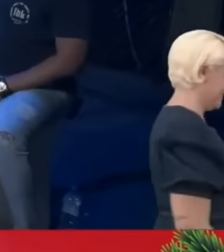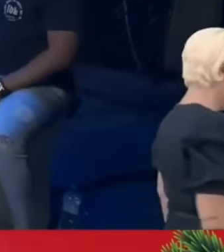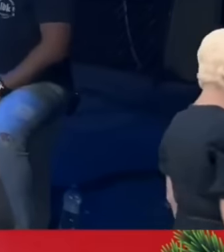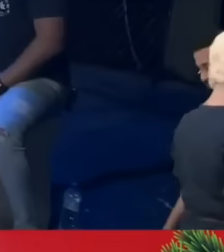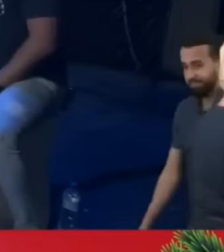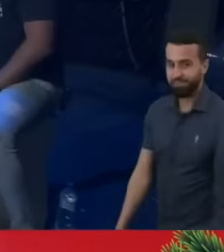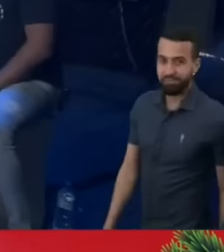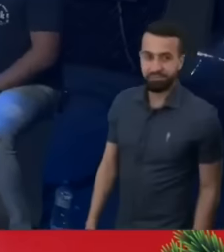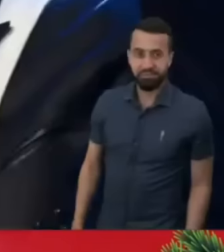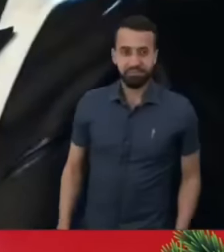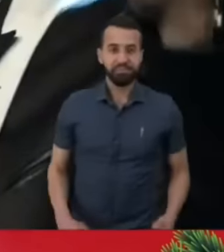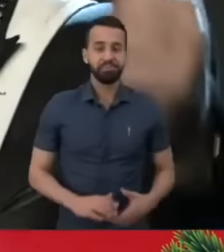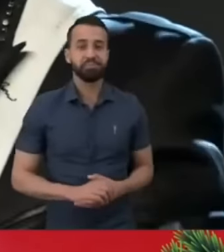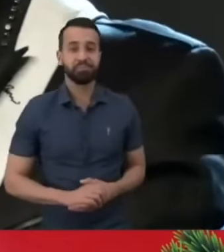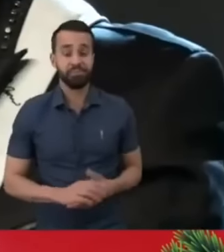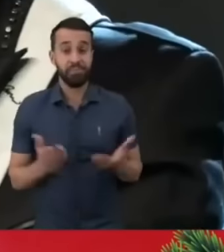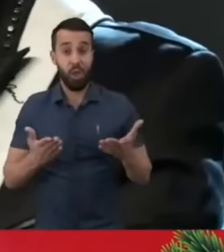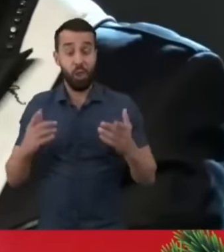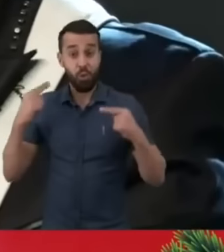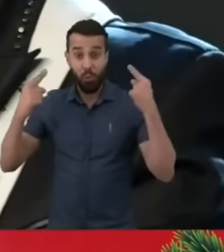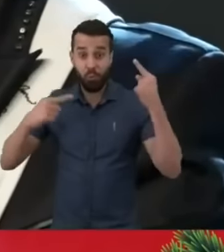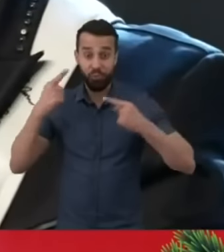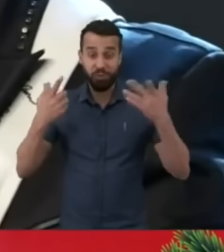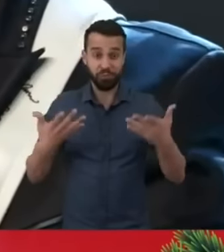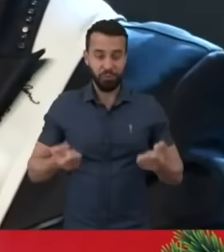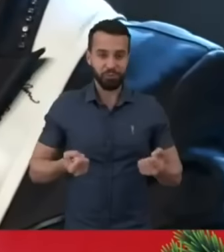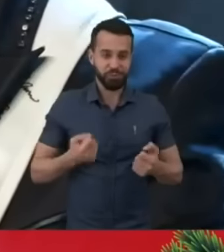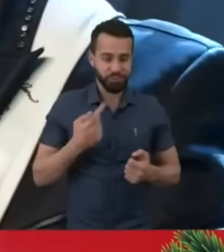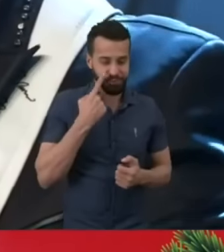Agora todo mundo na corda loucura. Vamos lá com a gente assim?